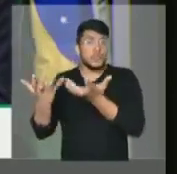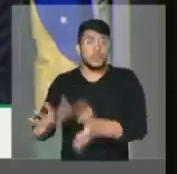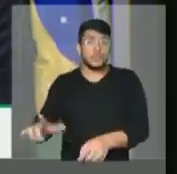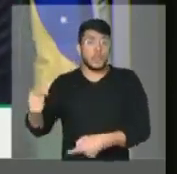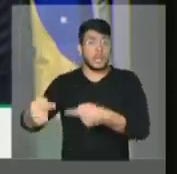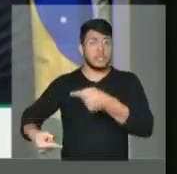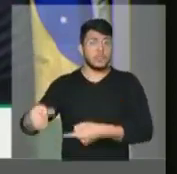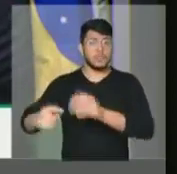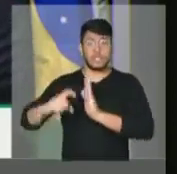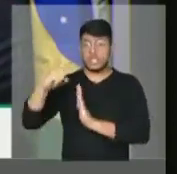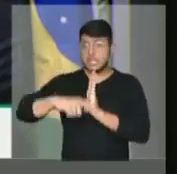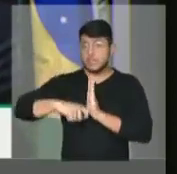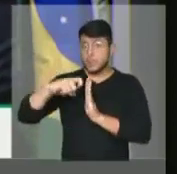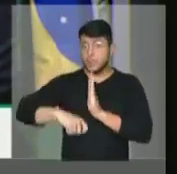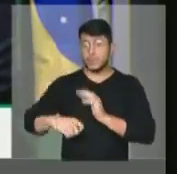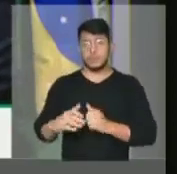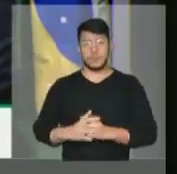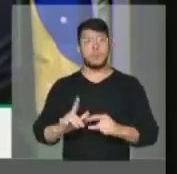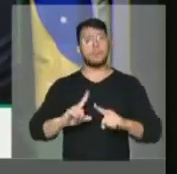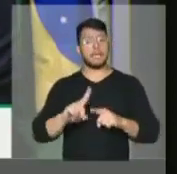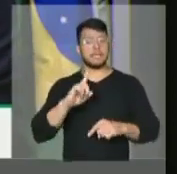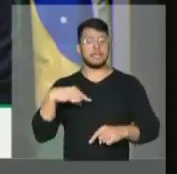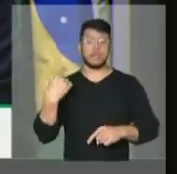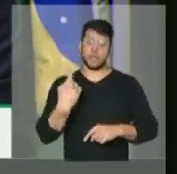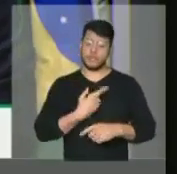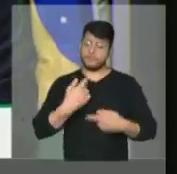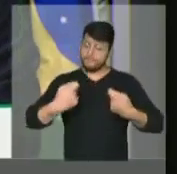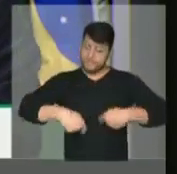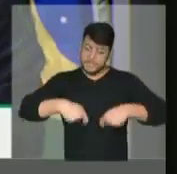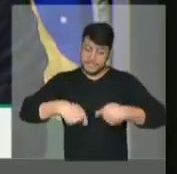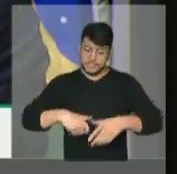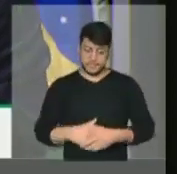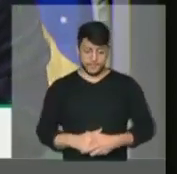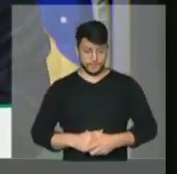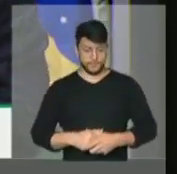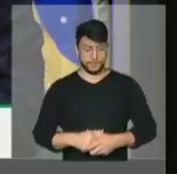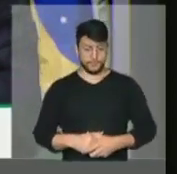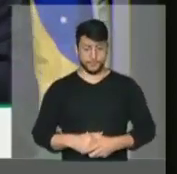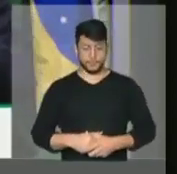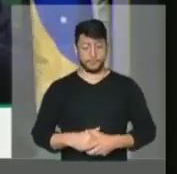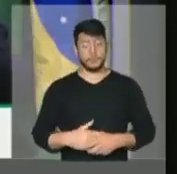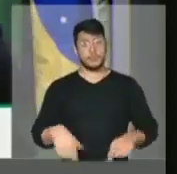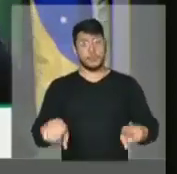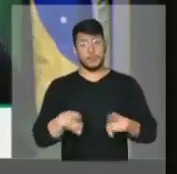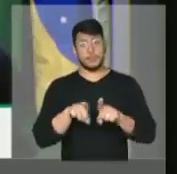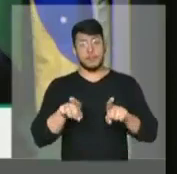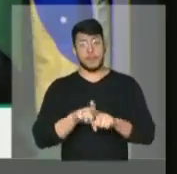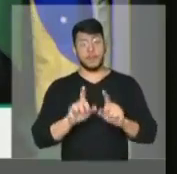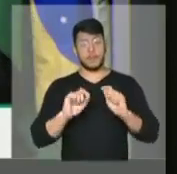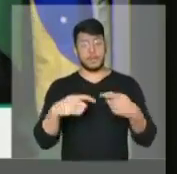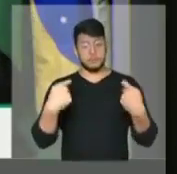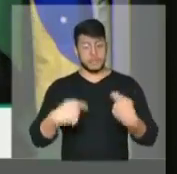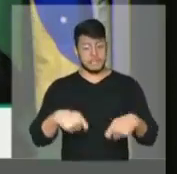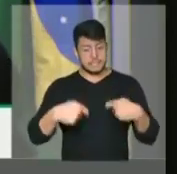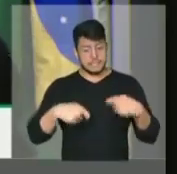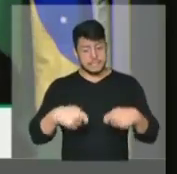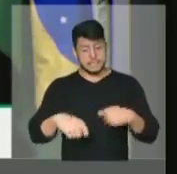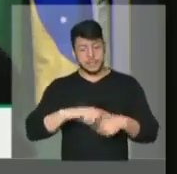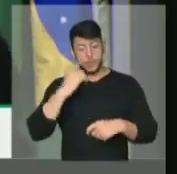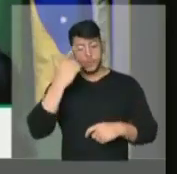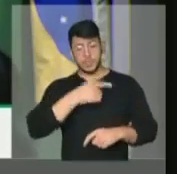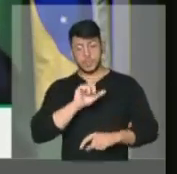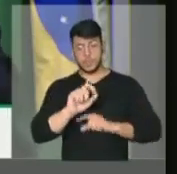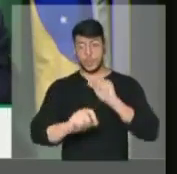essa discussão, e essa casa precisa fazê-la. Como também nós precisamos enfrentar